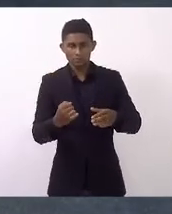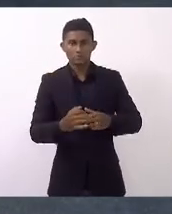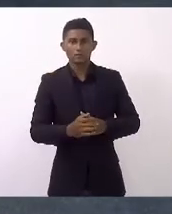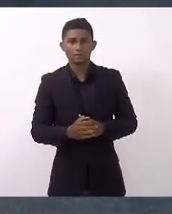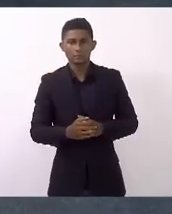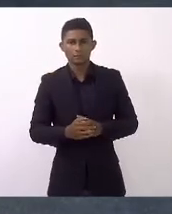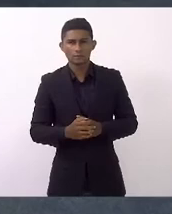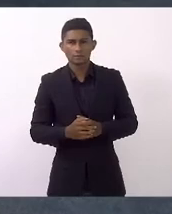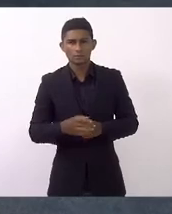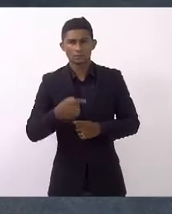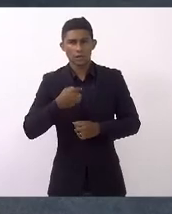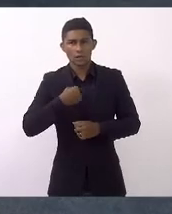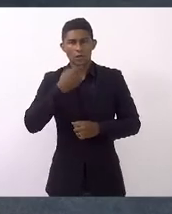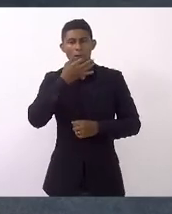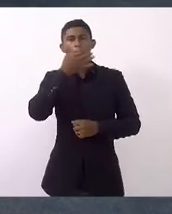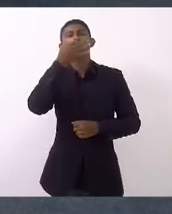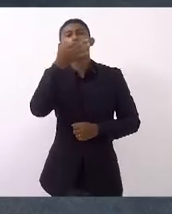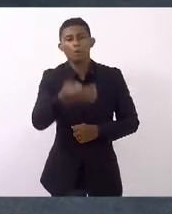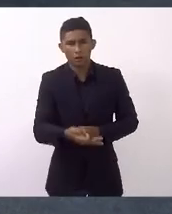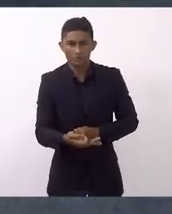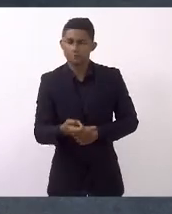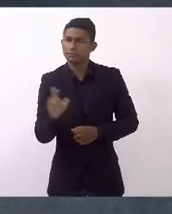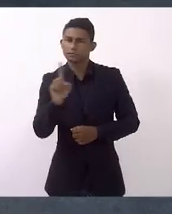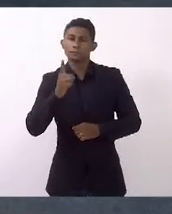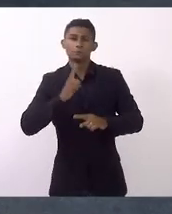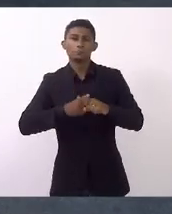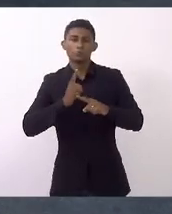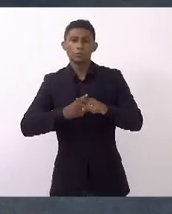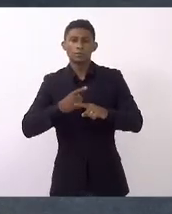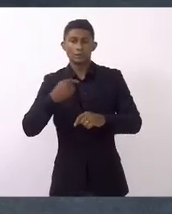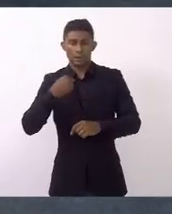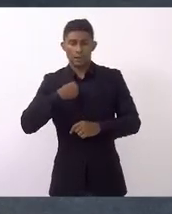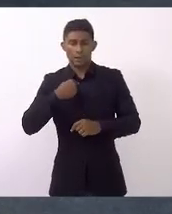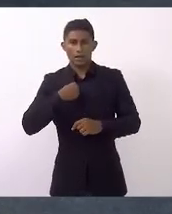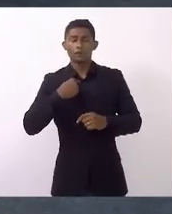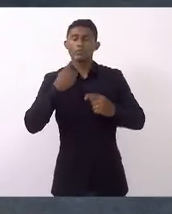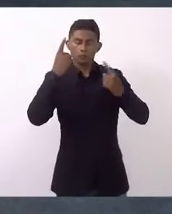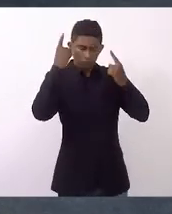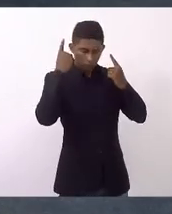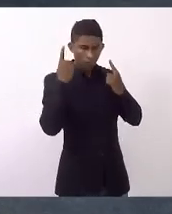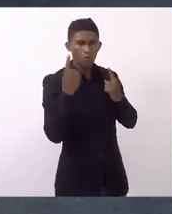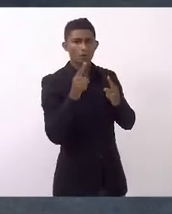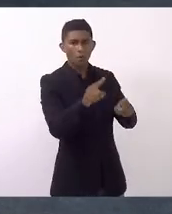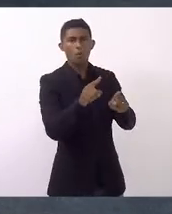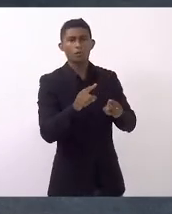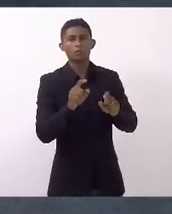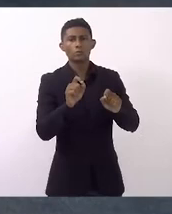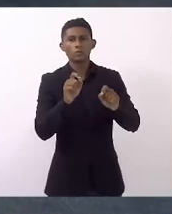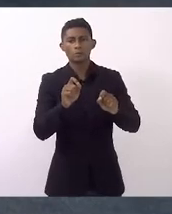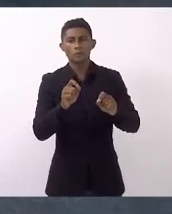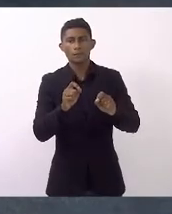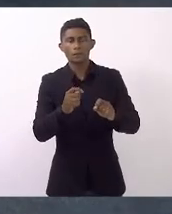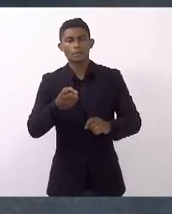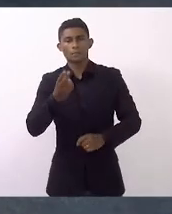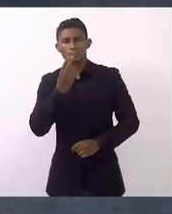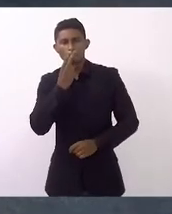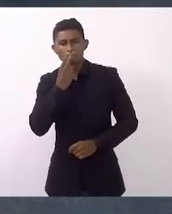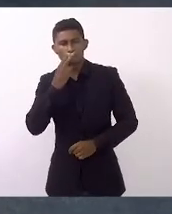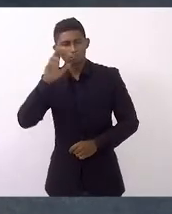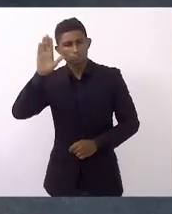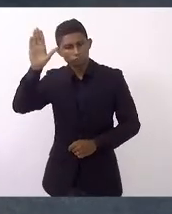condições de exarar um parecer nesse sentido, porque eu sou absolutamente contrário ao fascismo, ao